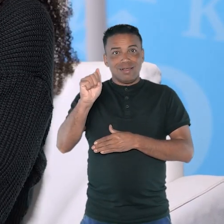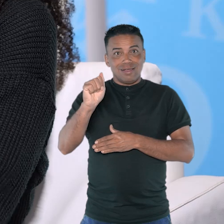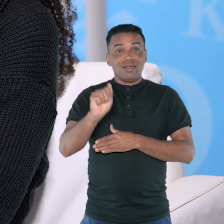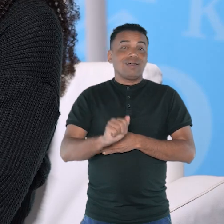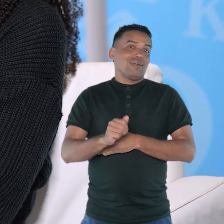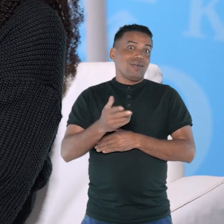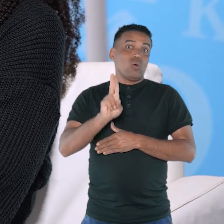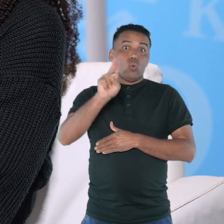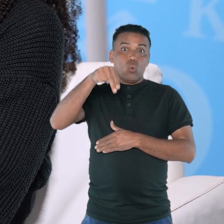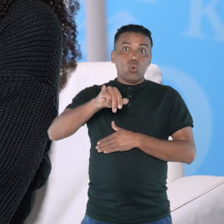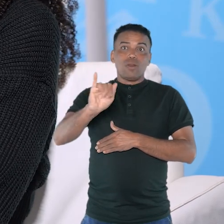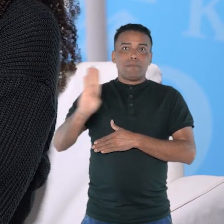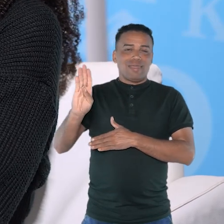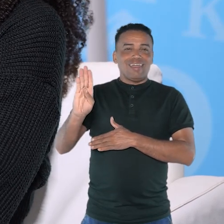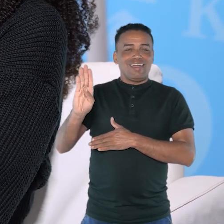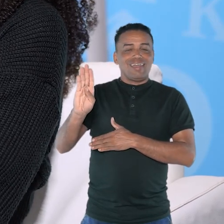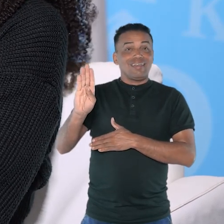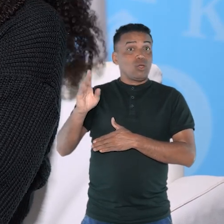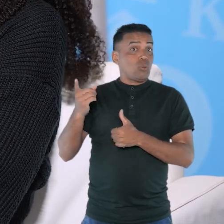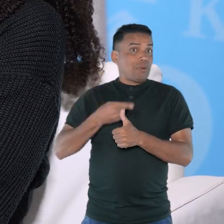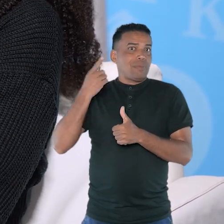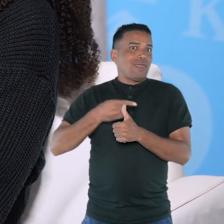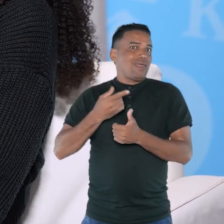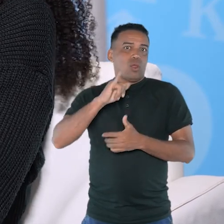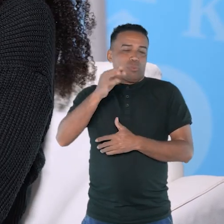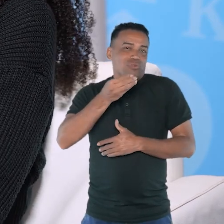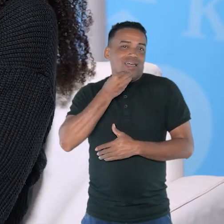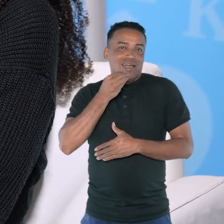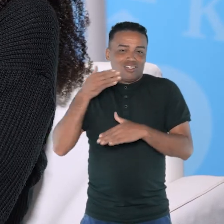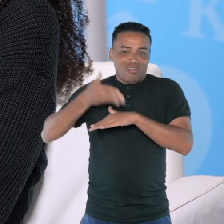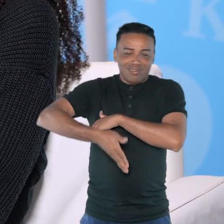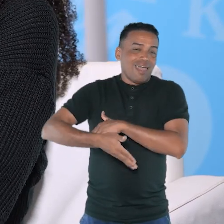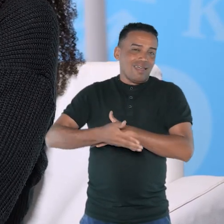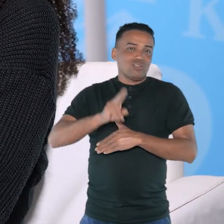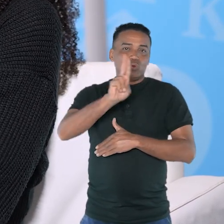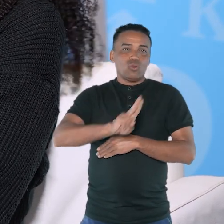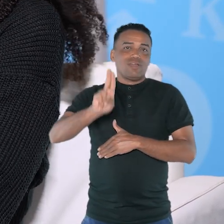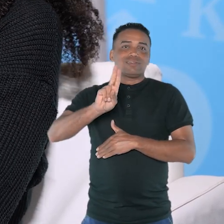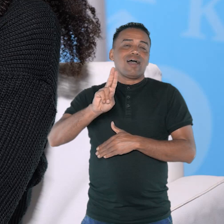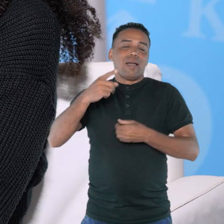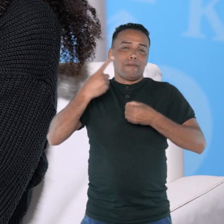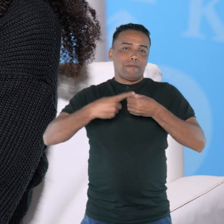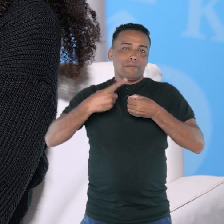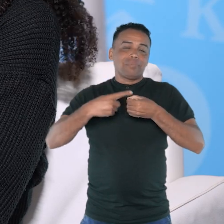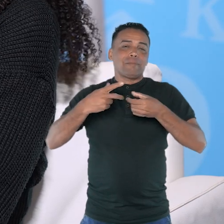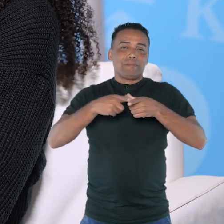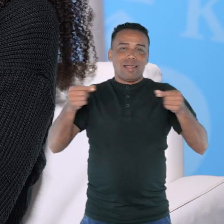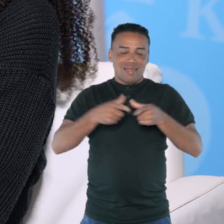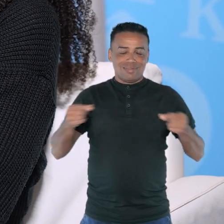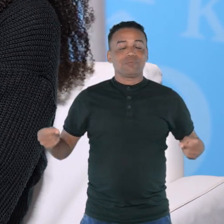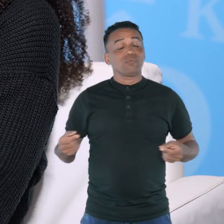experiência pessoal, porque eu fui uma das primeiras cotistas da Universidade de Brasília, e essa história que eu conto na